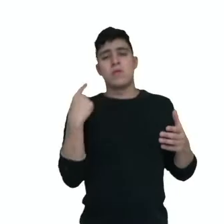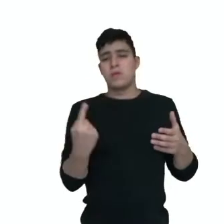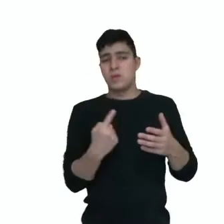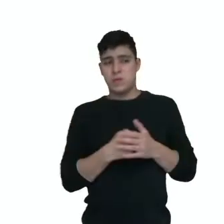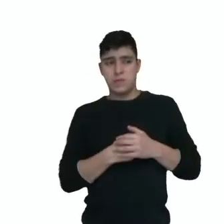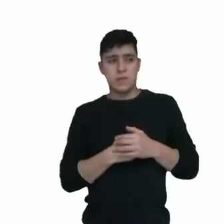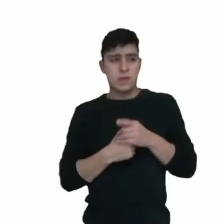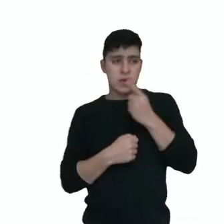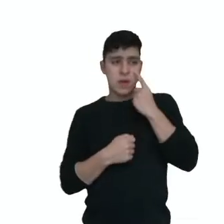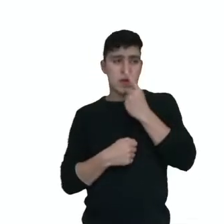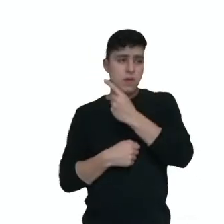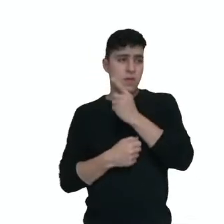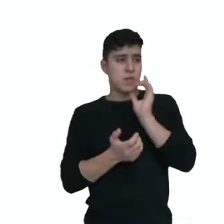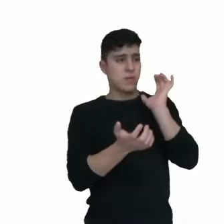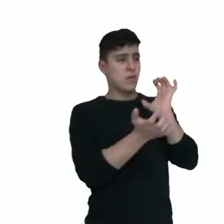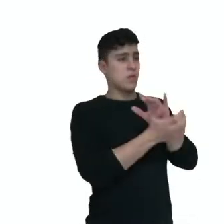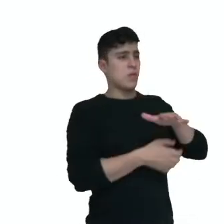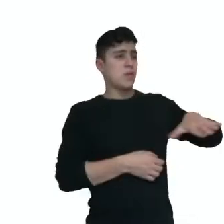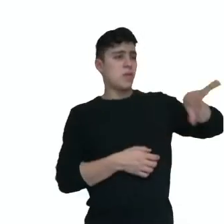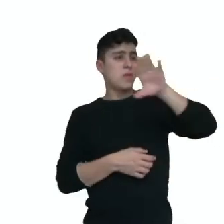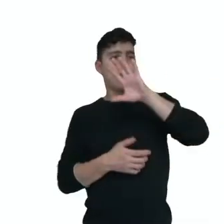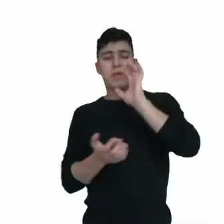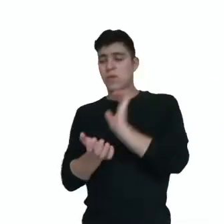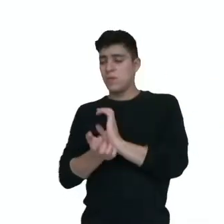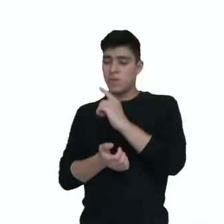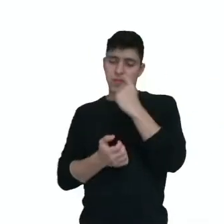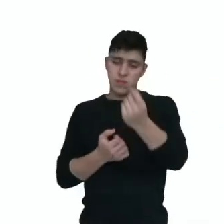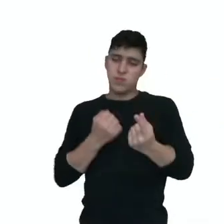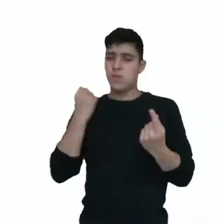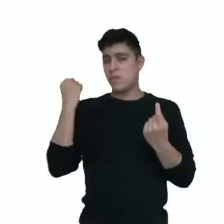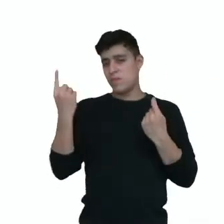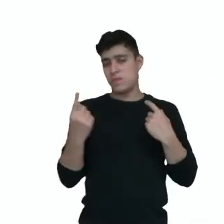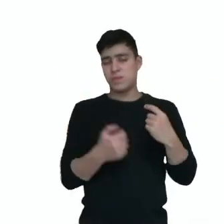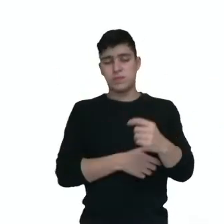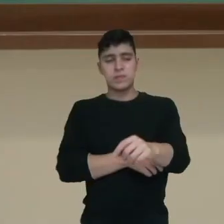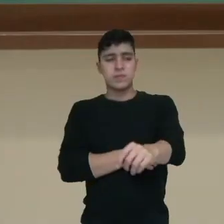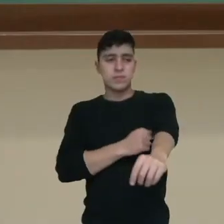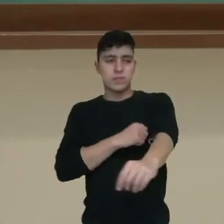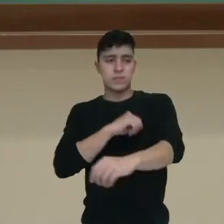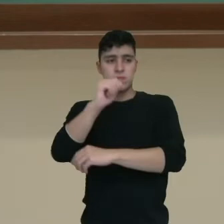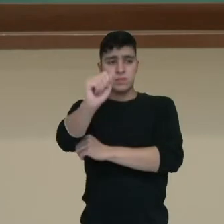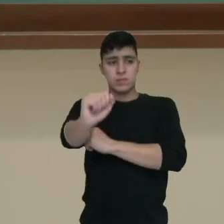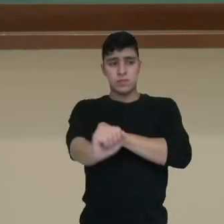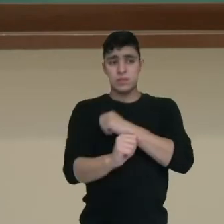tem o Trypanosoma cruzi e o Trichomonas vaginalis, né? O Trichomonas é aquele que causa